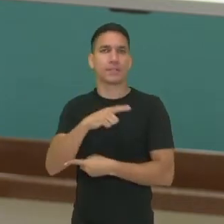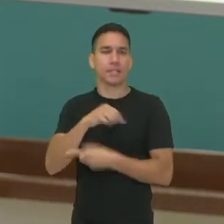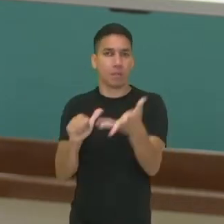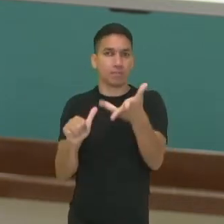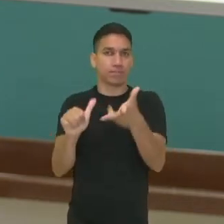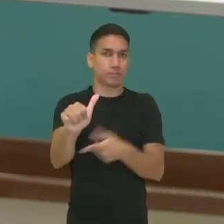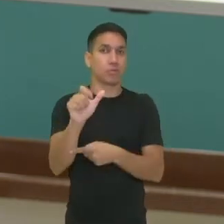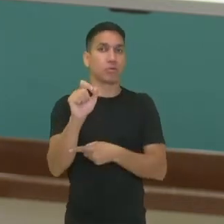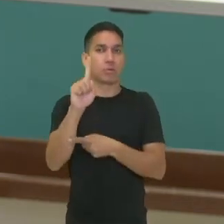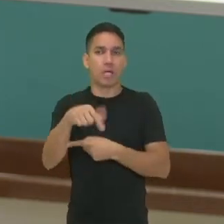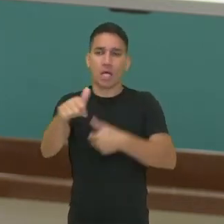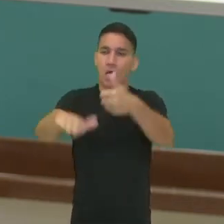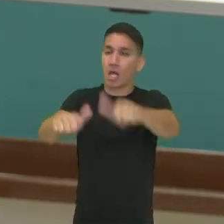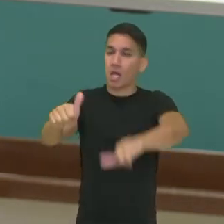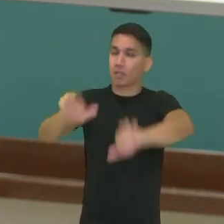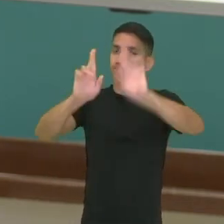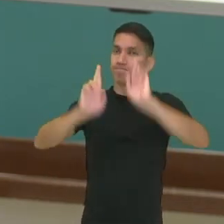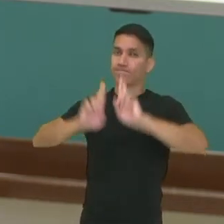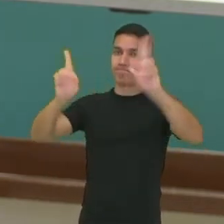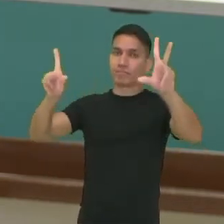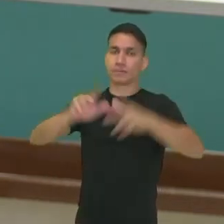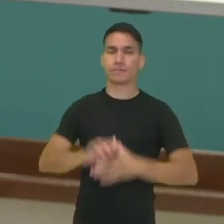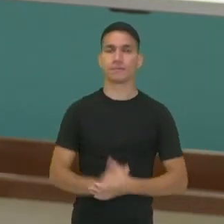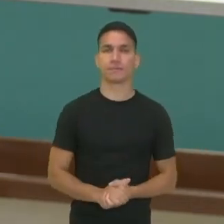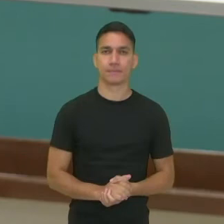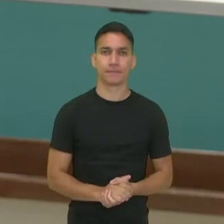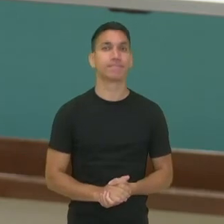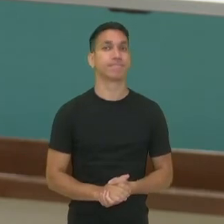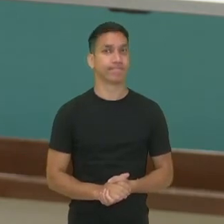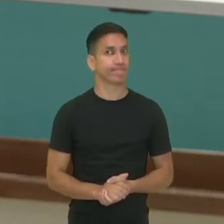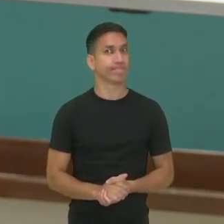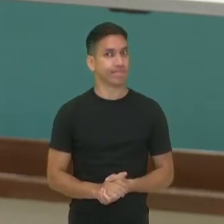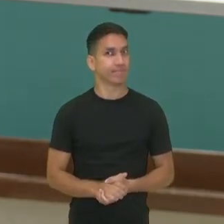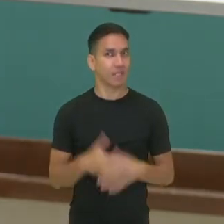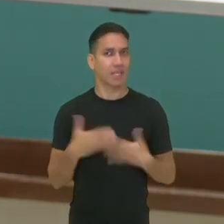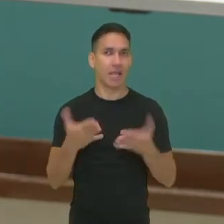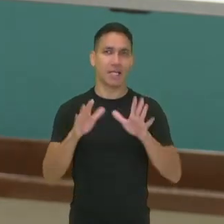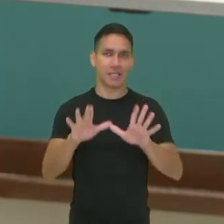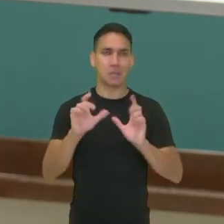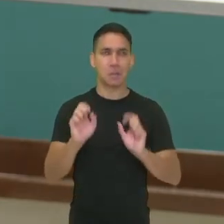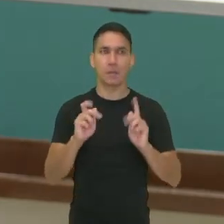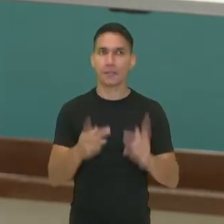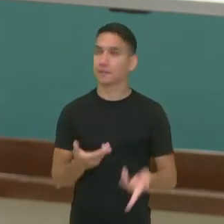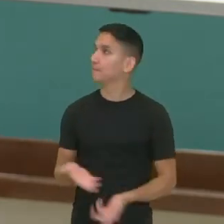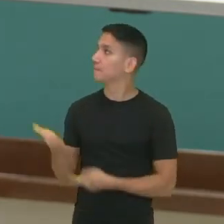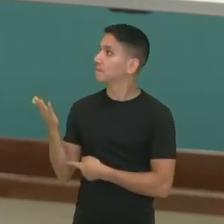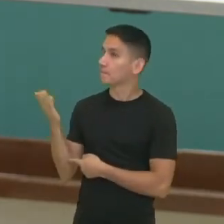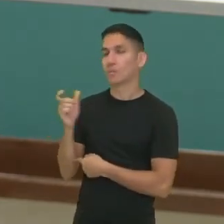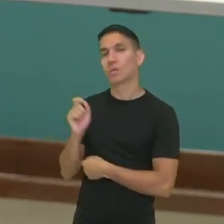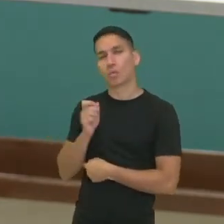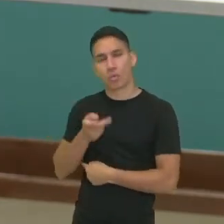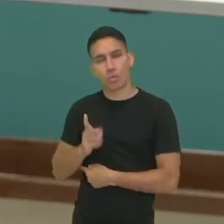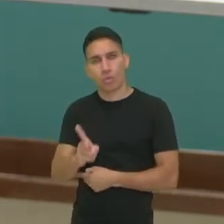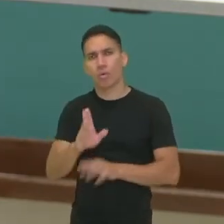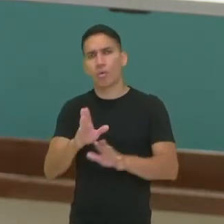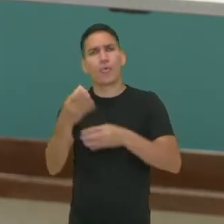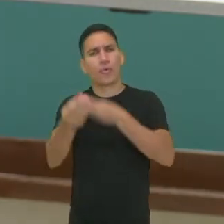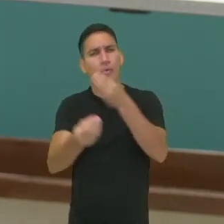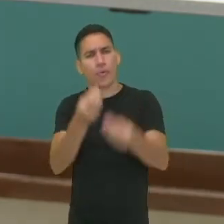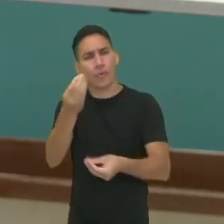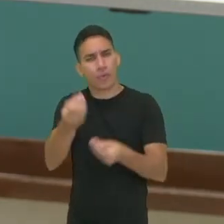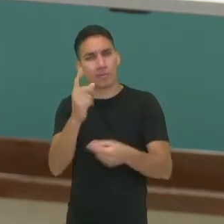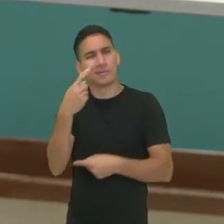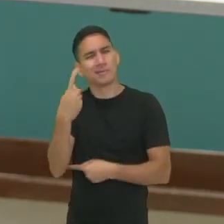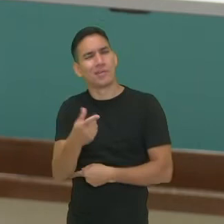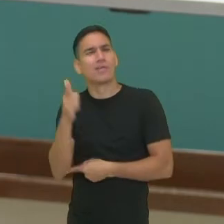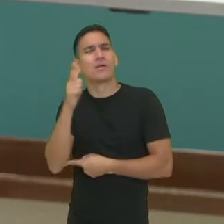substâncias químicas diferentes. Muito bem, muito bem. Agora, como que nós